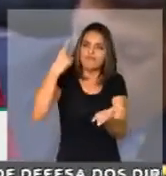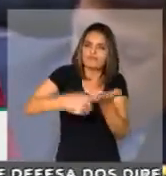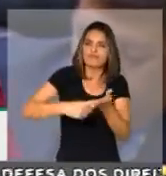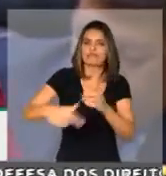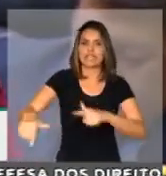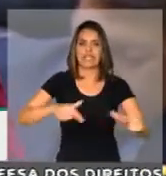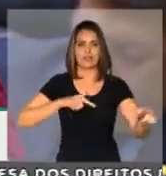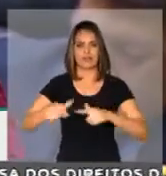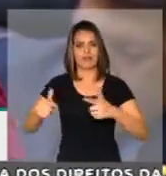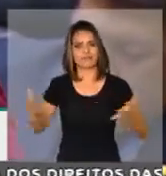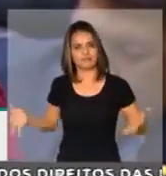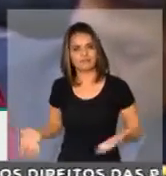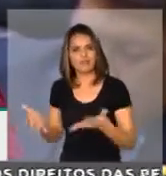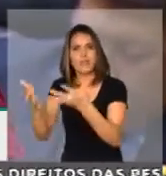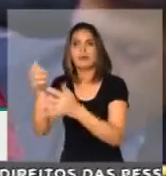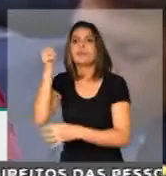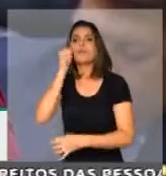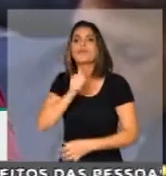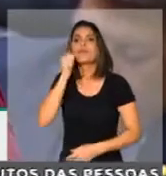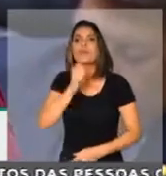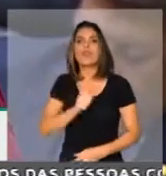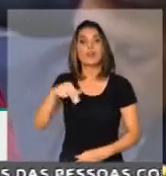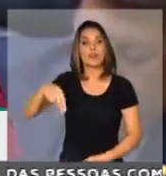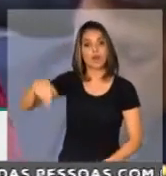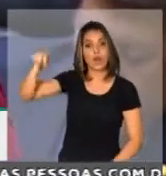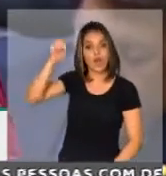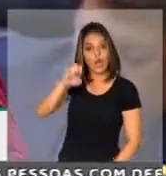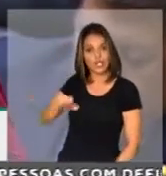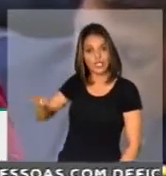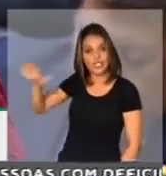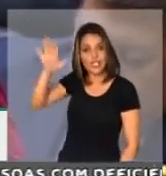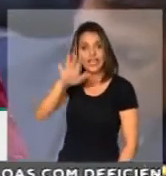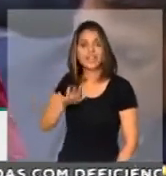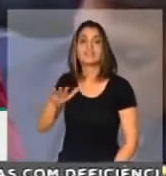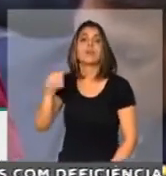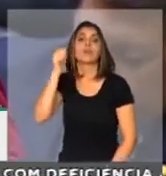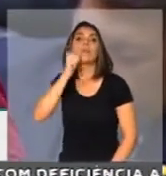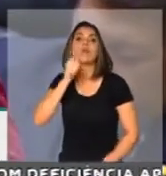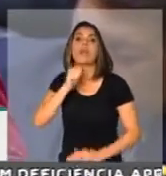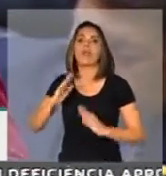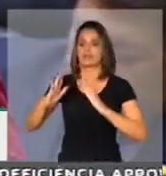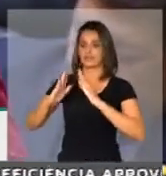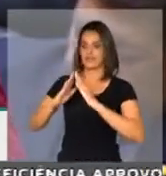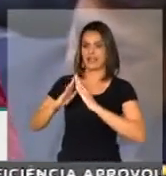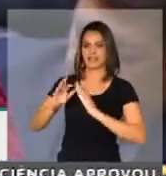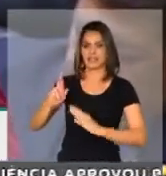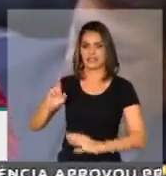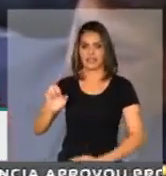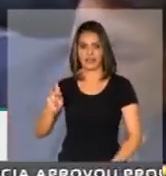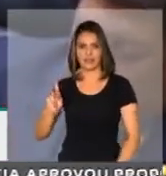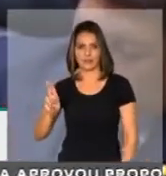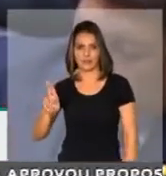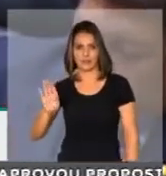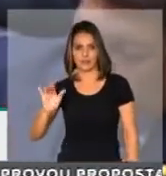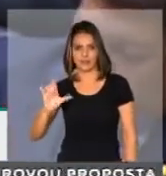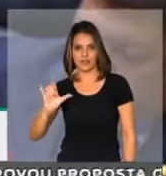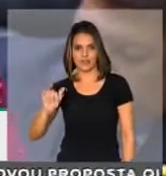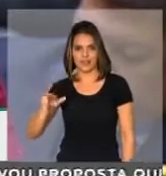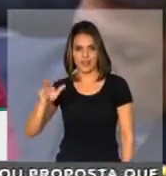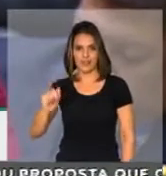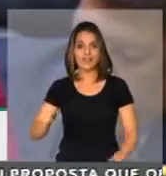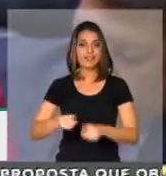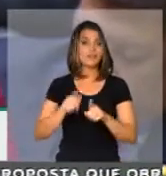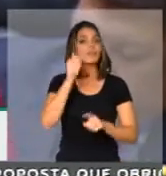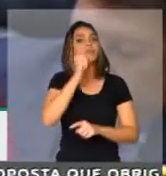comprometimento com as mulheres do Nordeste, as mulheres republicanas e as mulheres do nosso Brasil. Parabéns pela